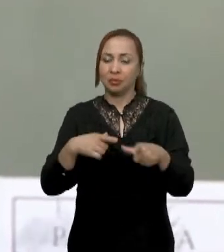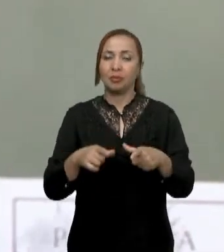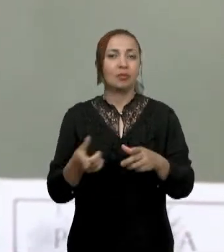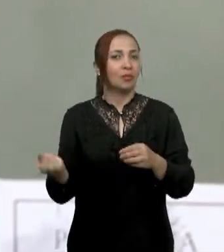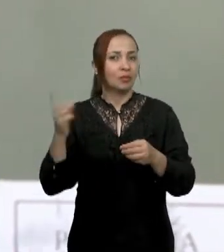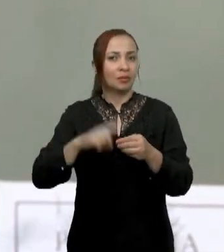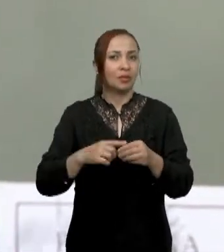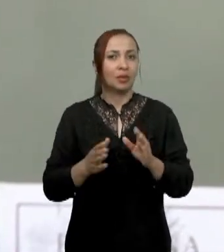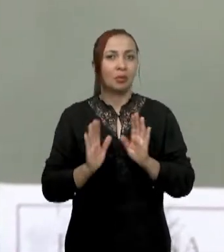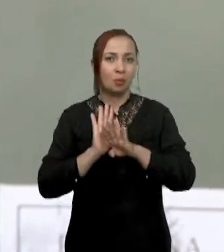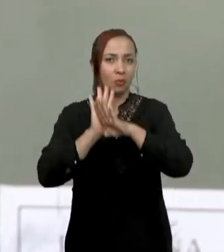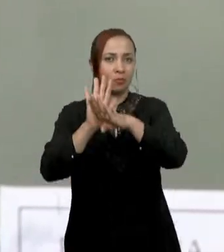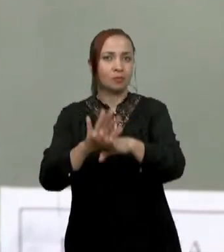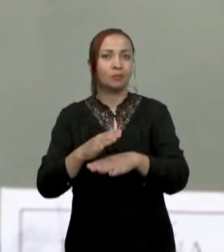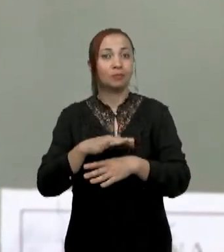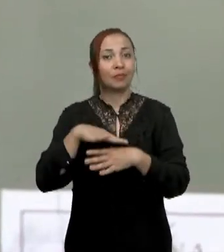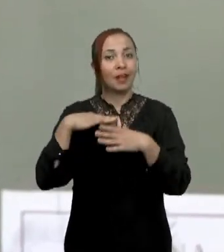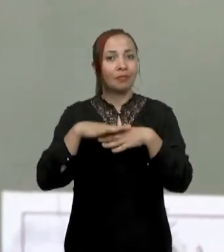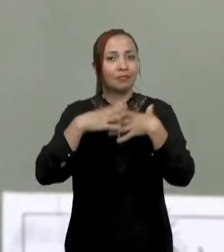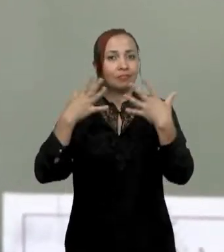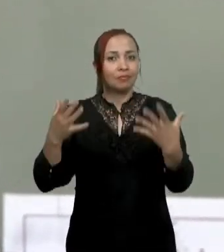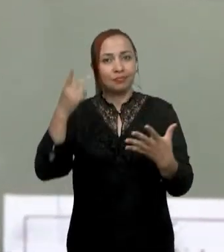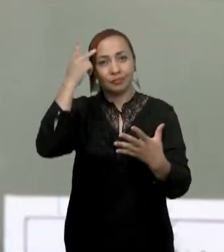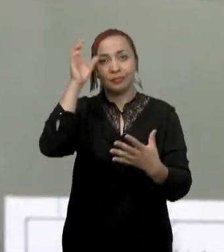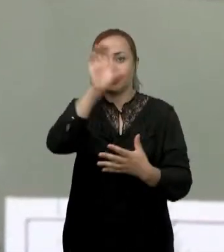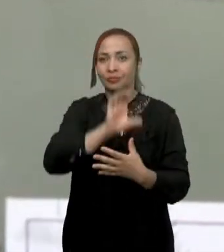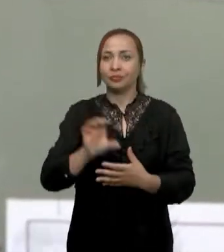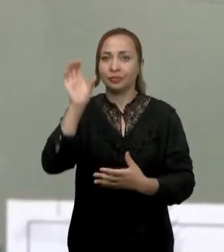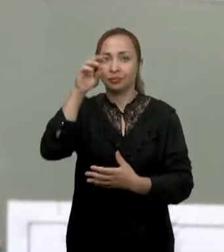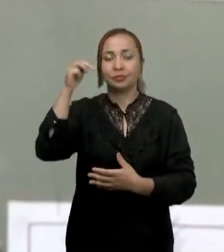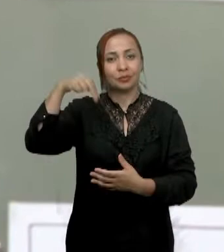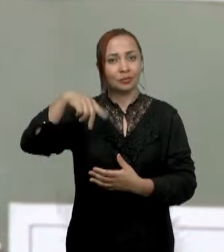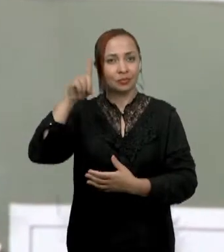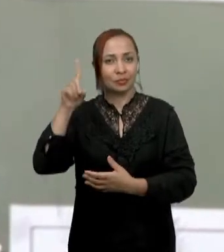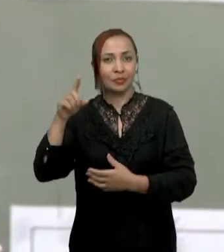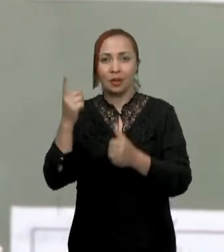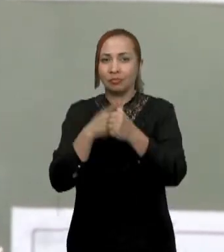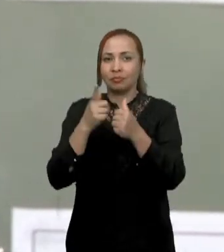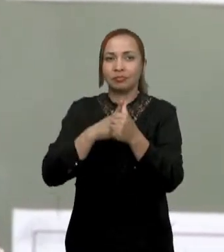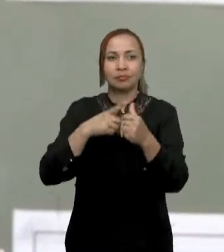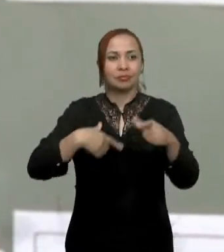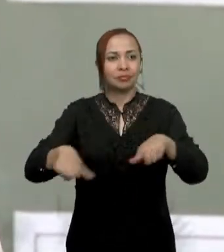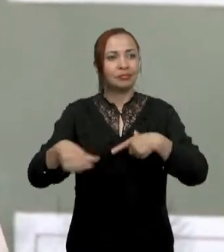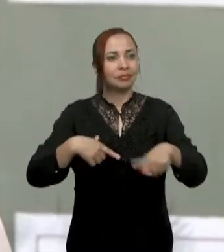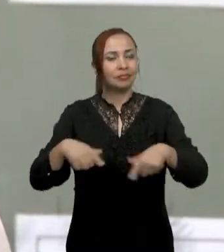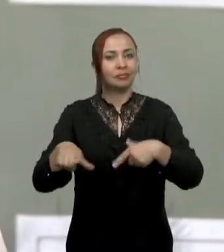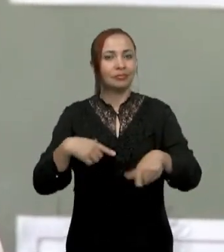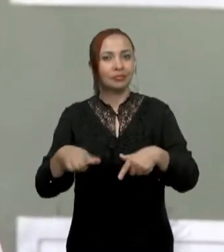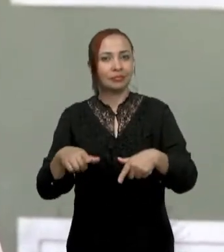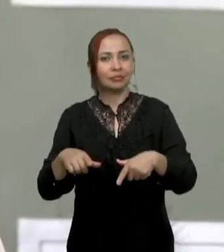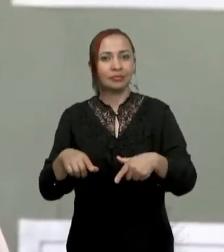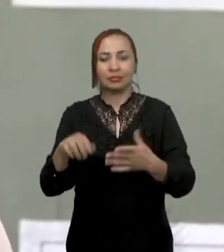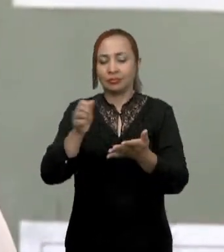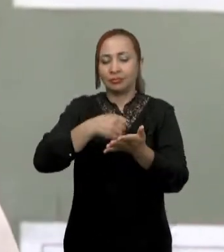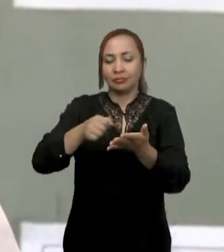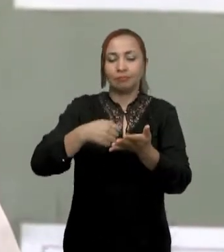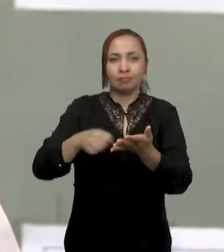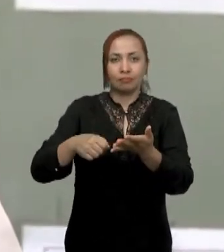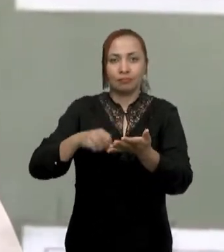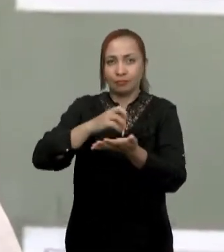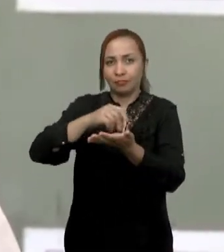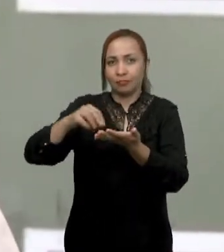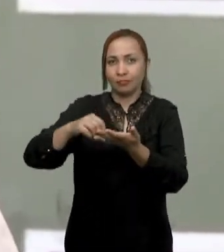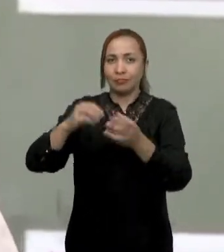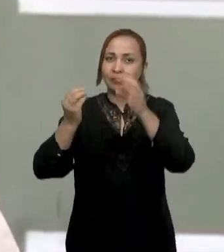contribuição, porque para a região Nordeste, ele é um dos primeiros trabalhos, né, de